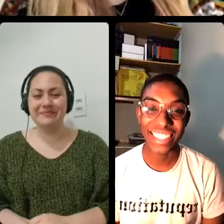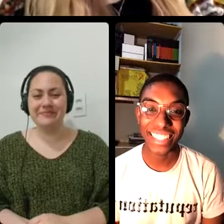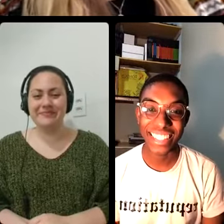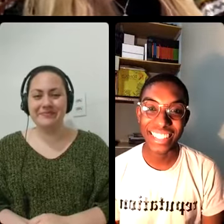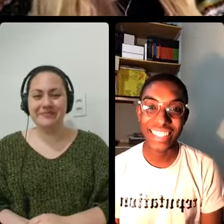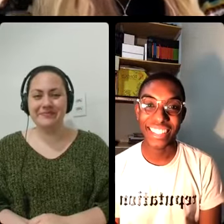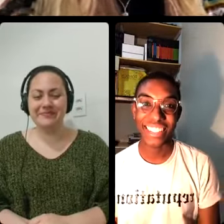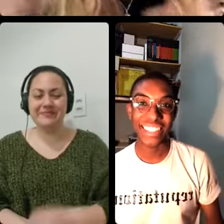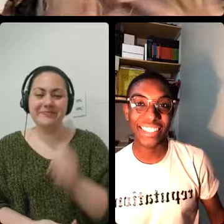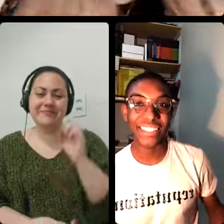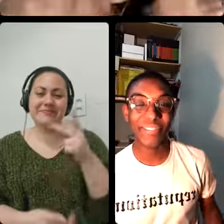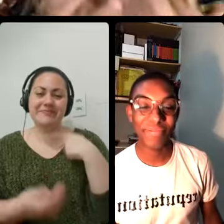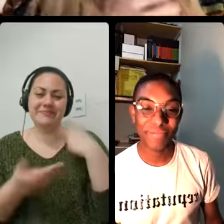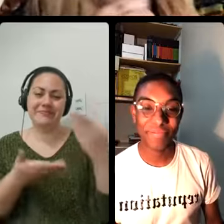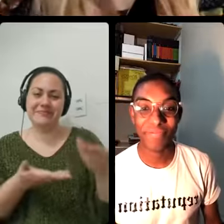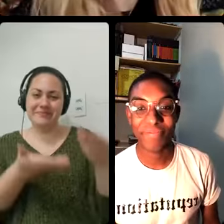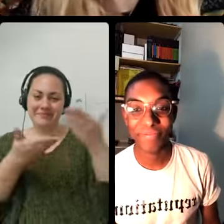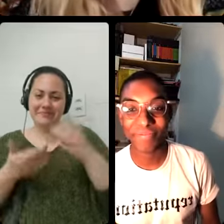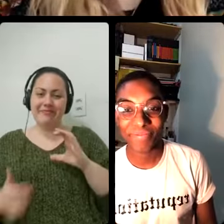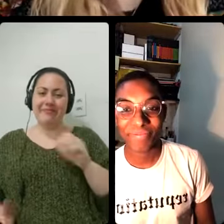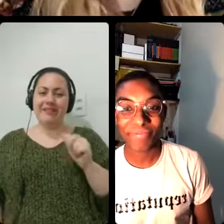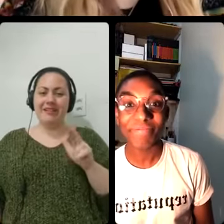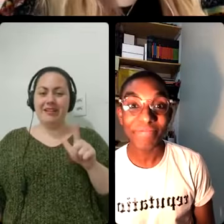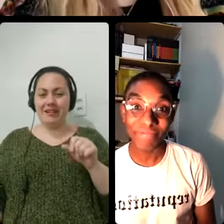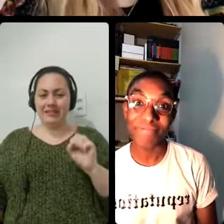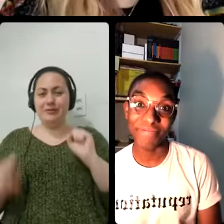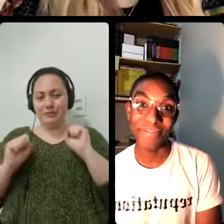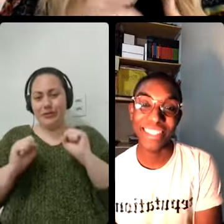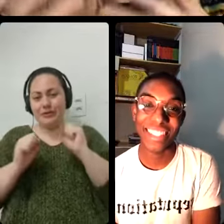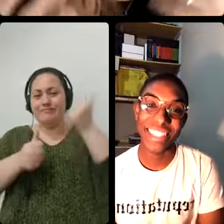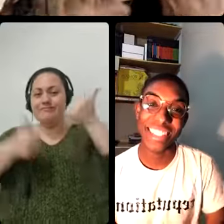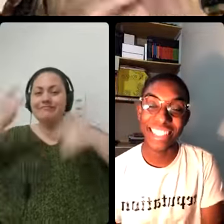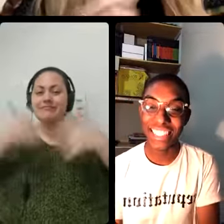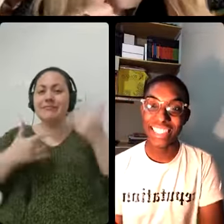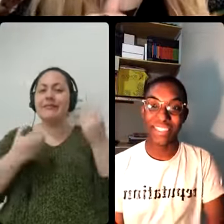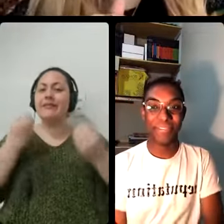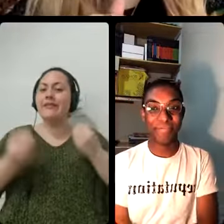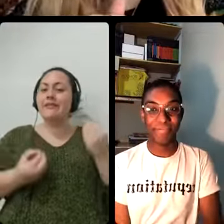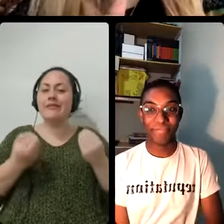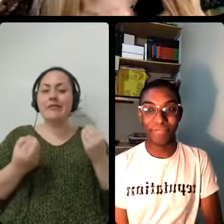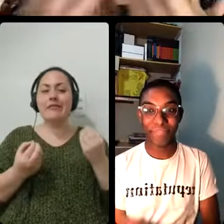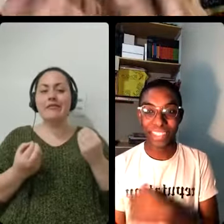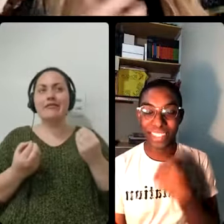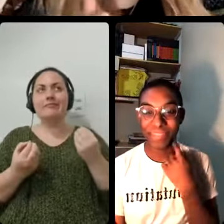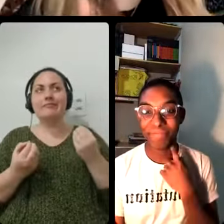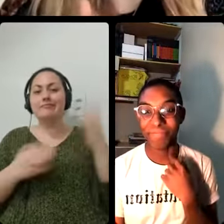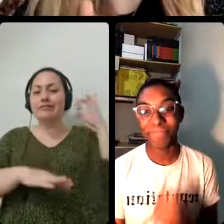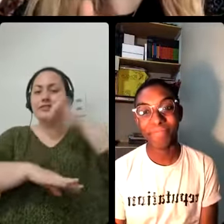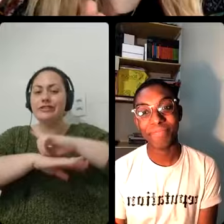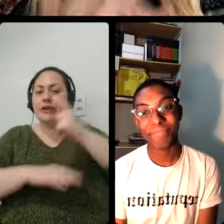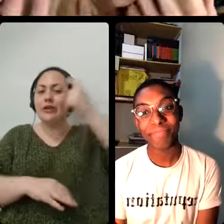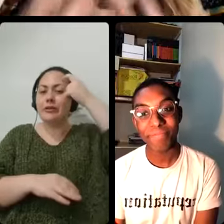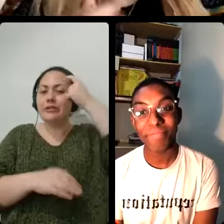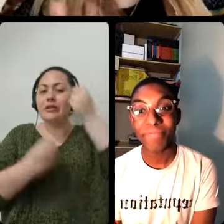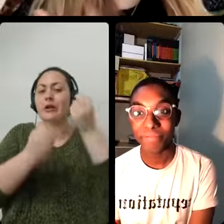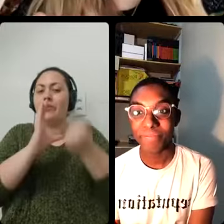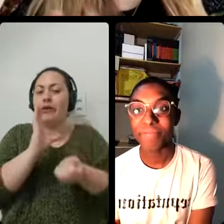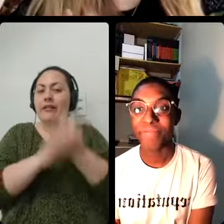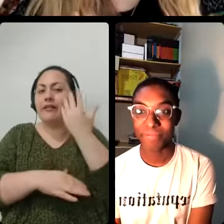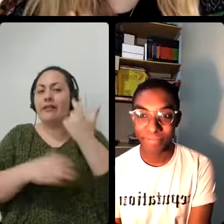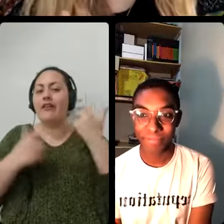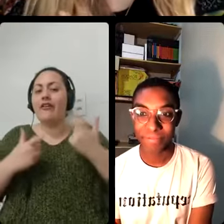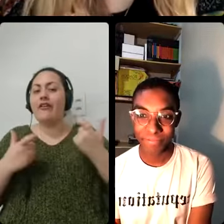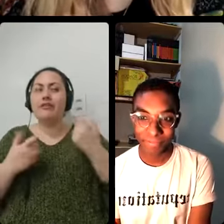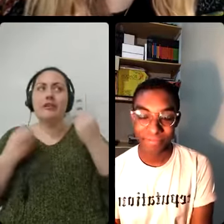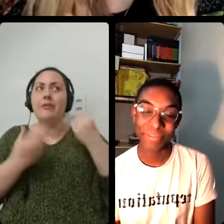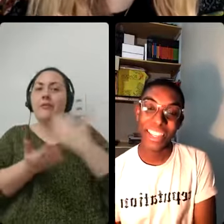poder começar a contar um pouquinho mais pra gente, né, sobre o motivo dessa data, assim, né, por onde que passou essa